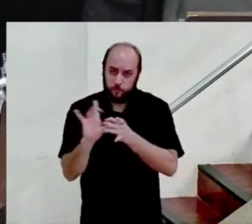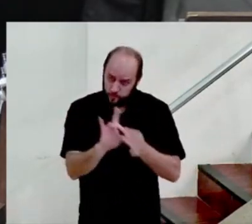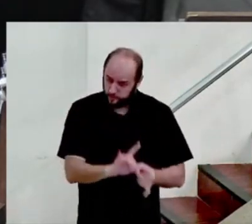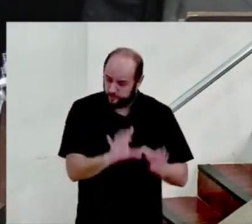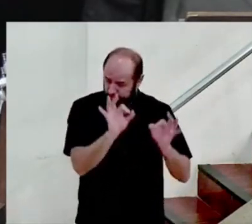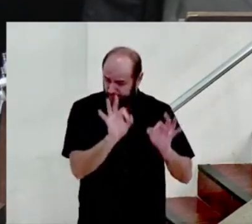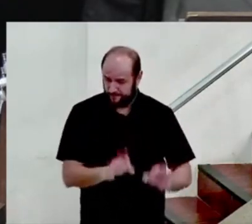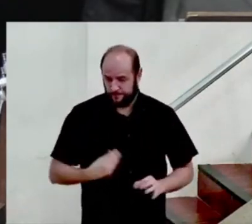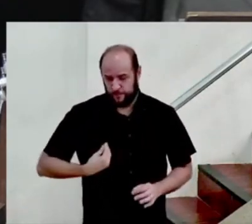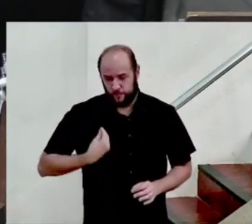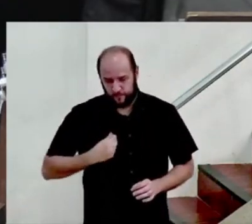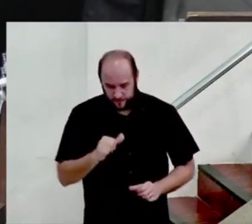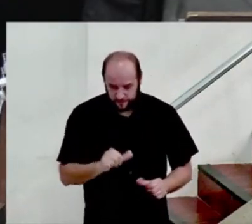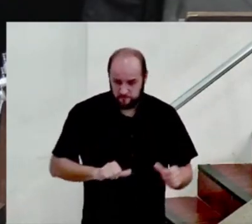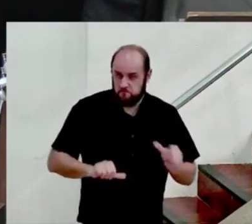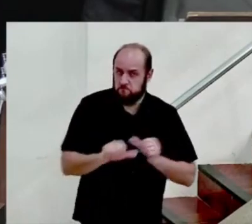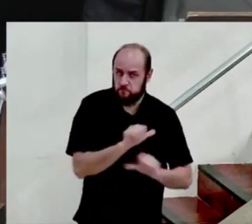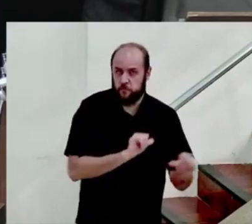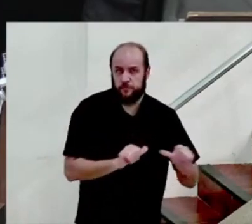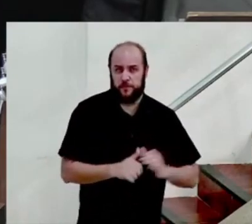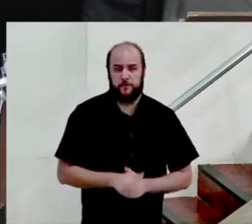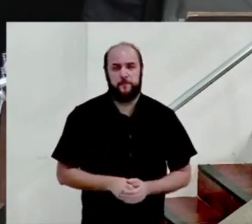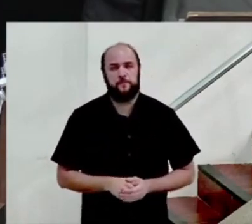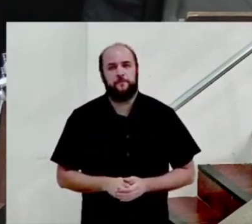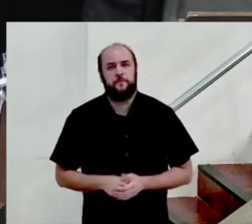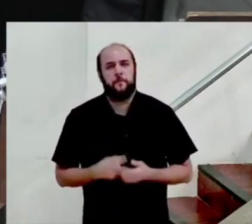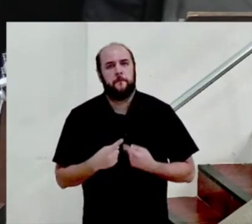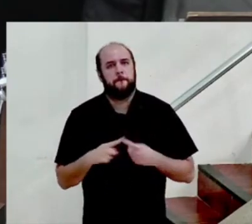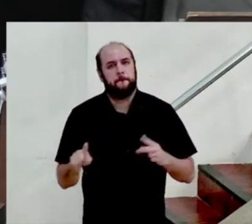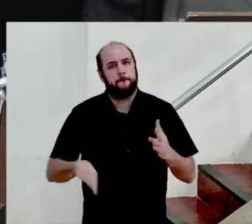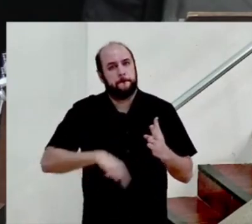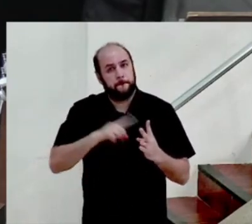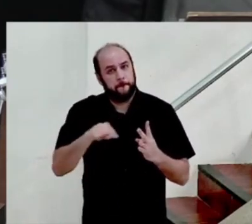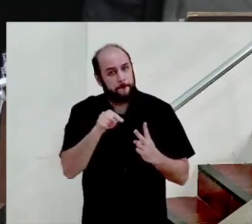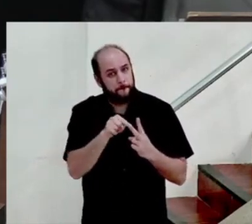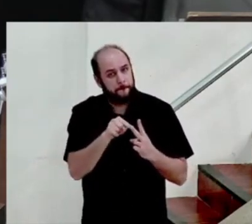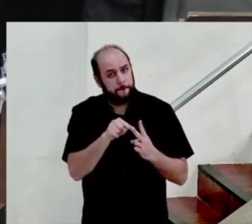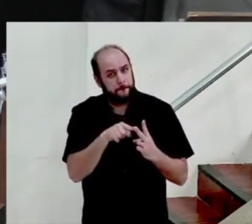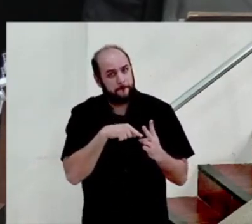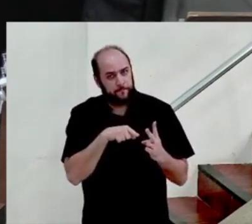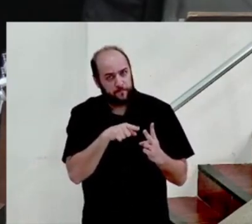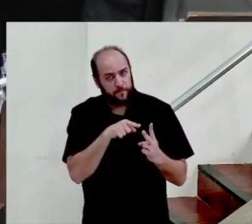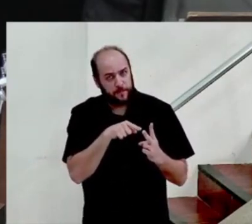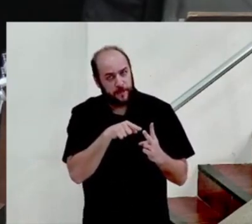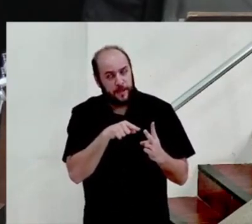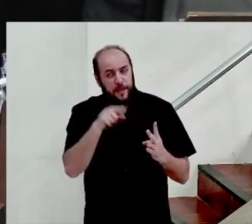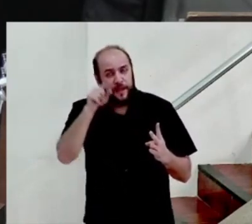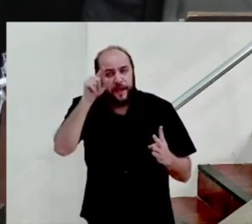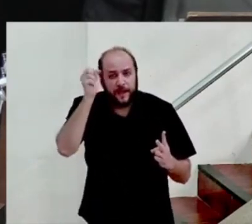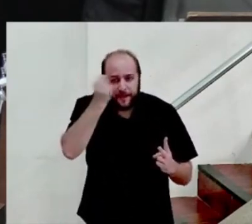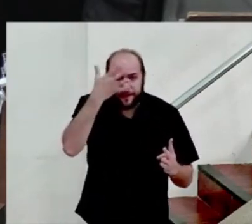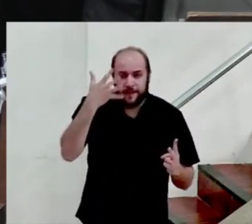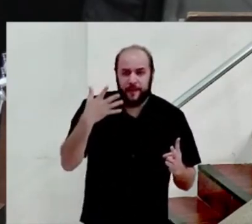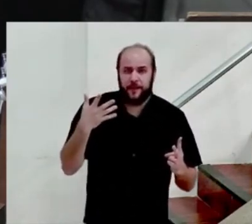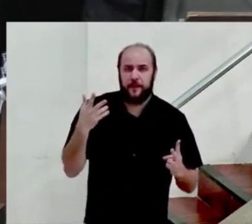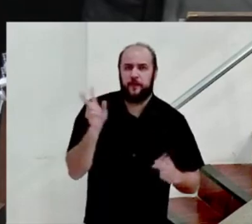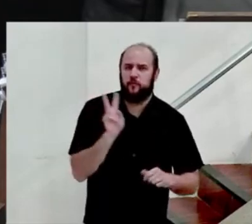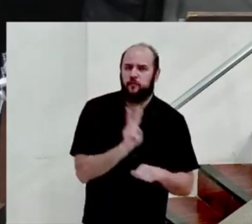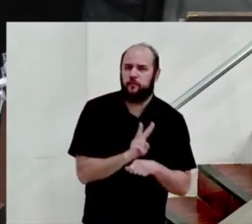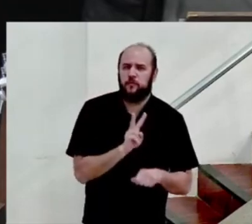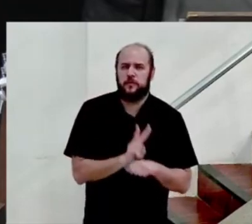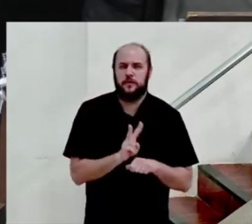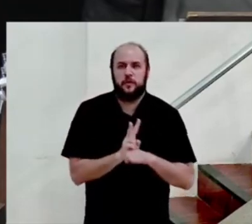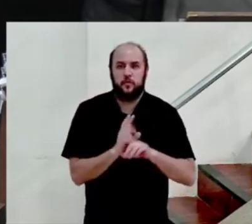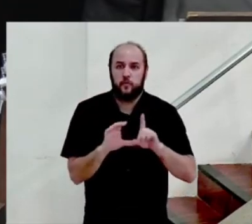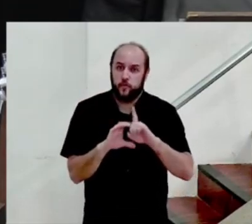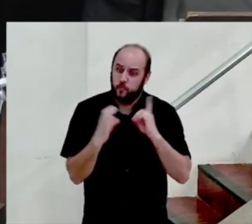que a sua vida fosse mantida. Mas o segundo objetivo, e é o mais claro dentro do texto, tem a ver com a preservação do